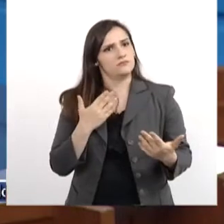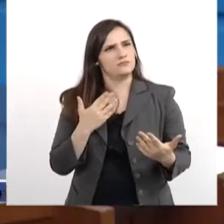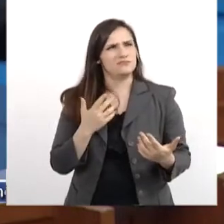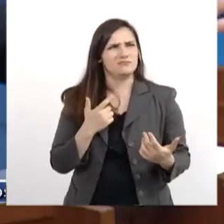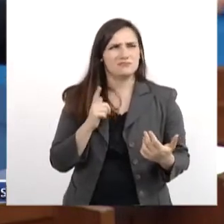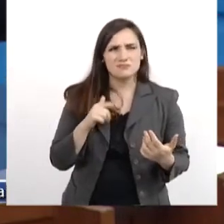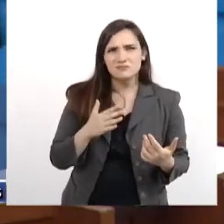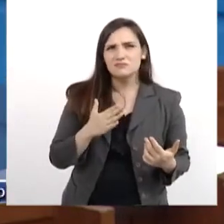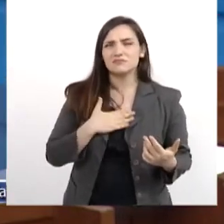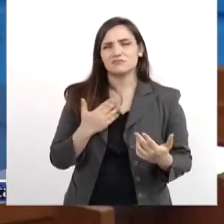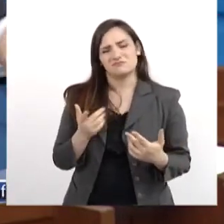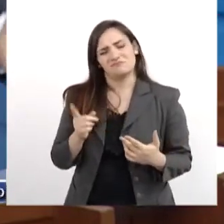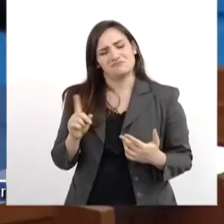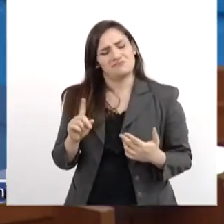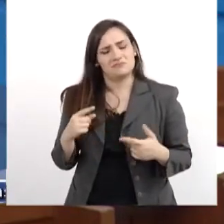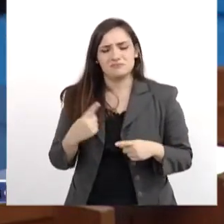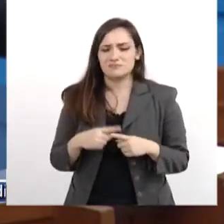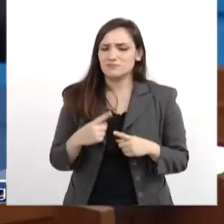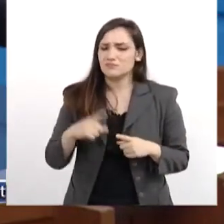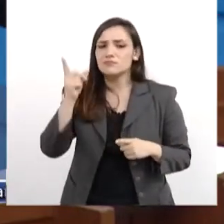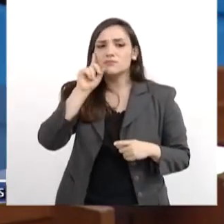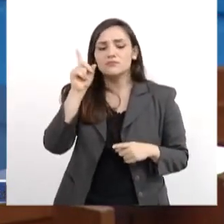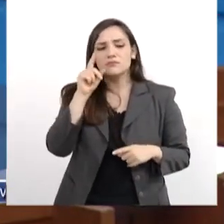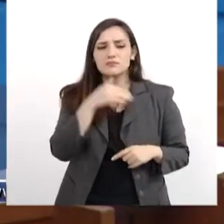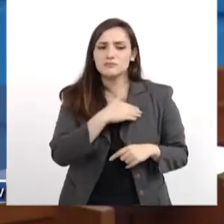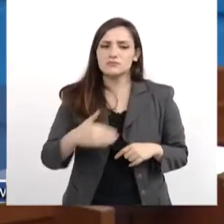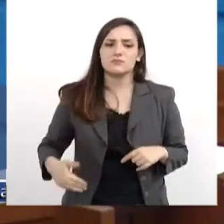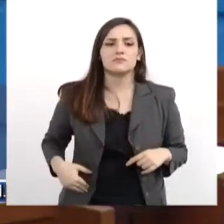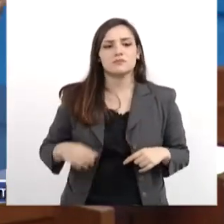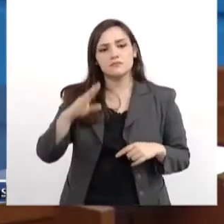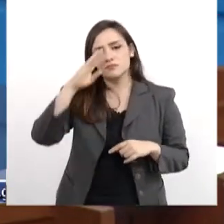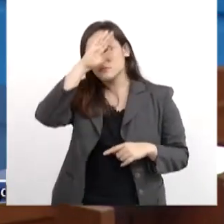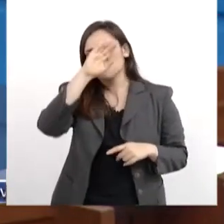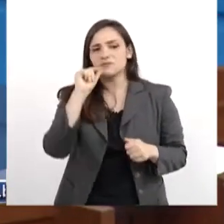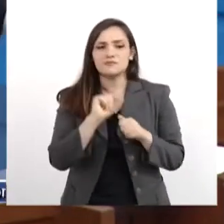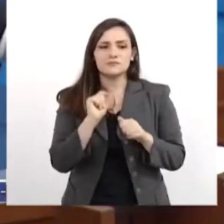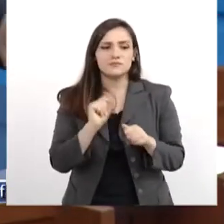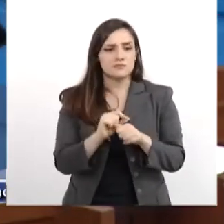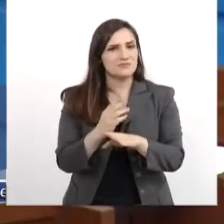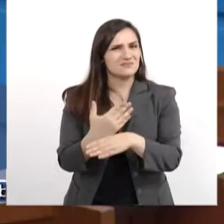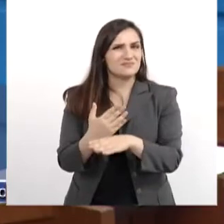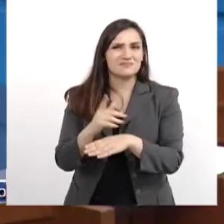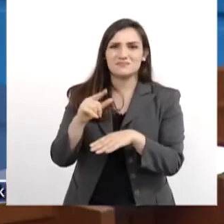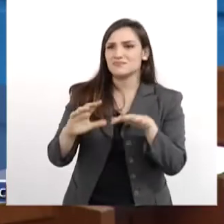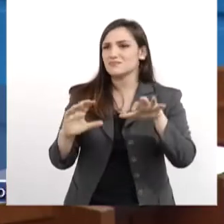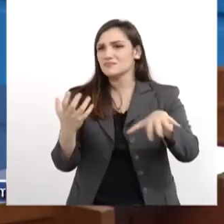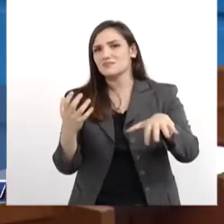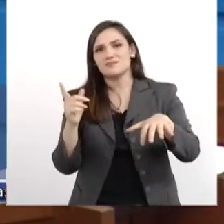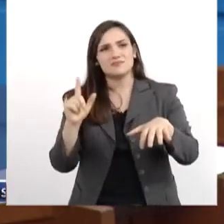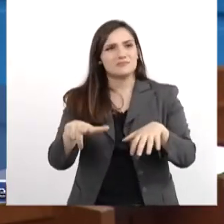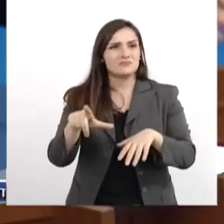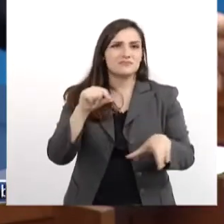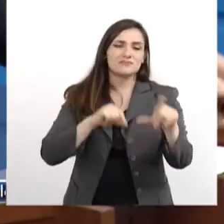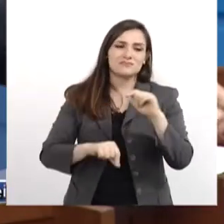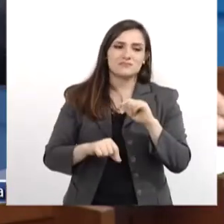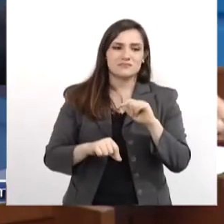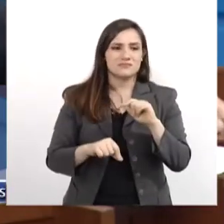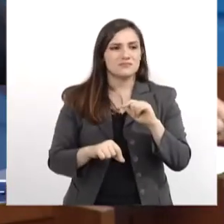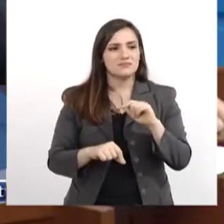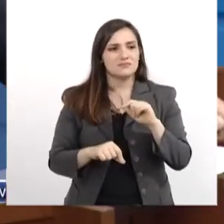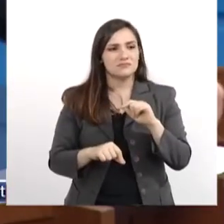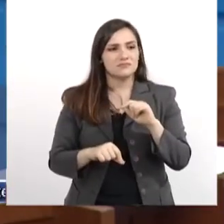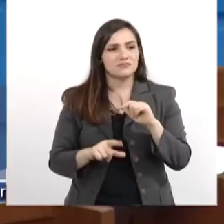mais, porque todo dia o governo Bolsonaro manda uma bomba para a gente no Congresso Nacional e nomeia